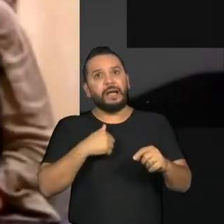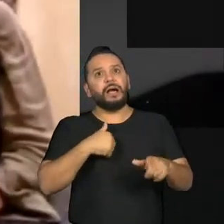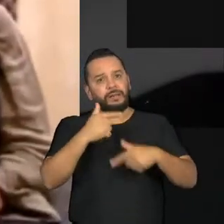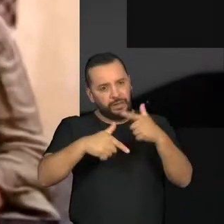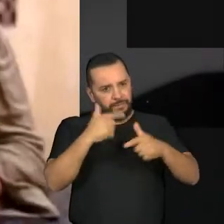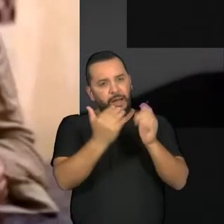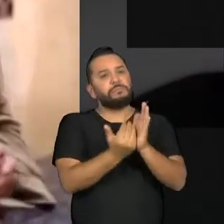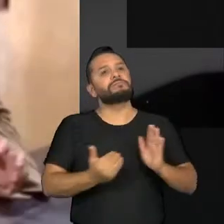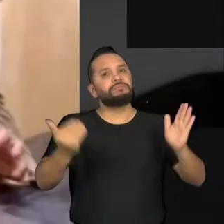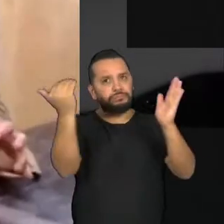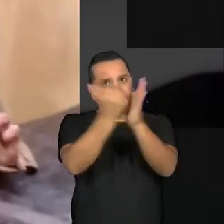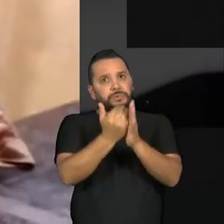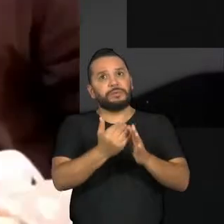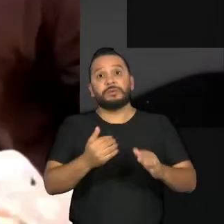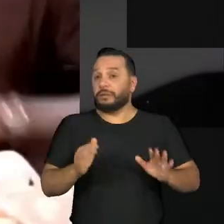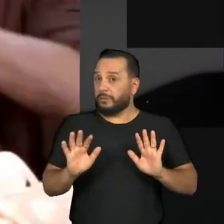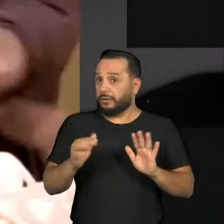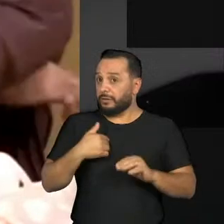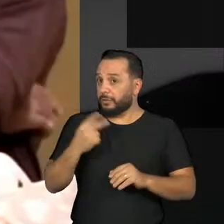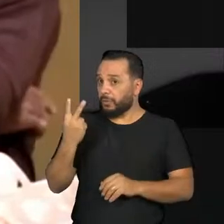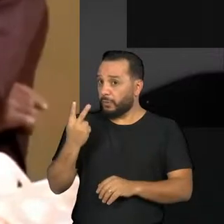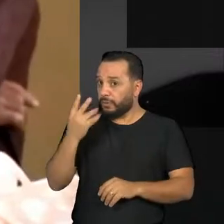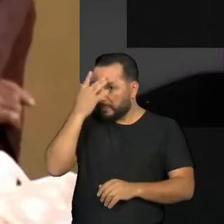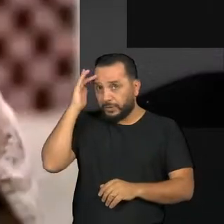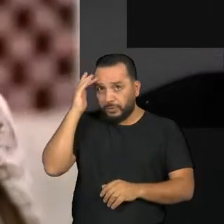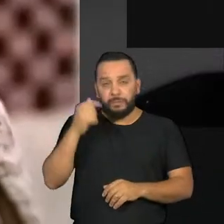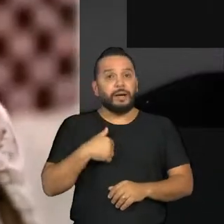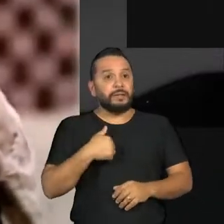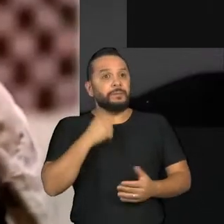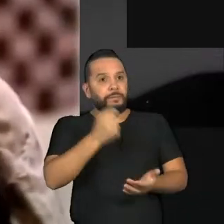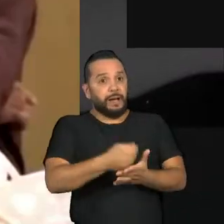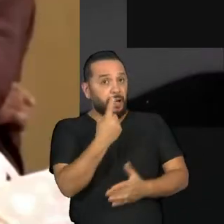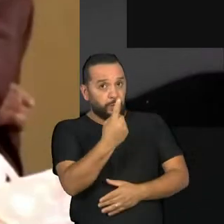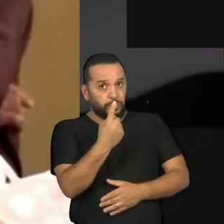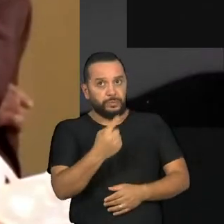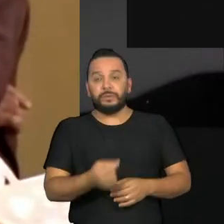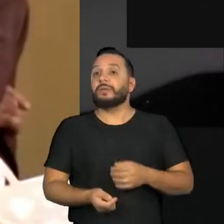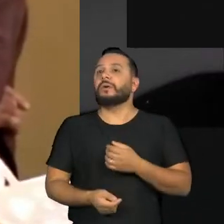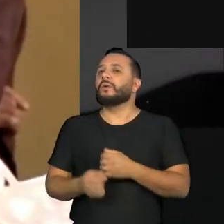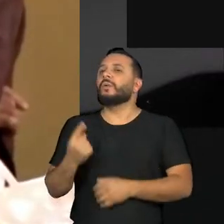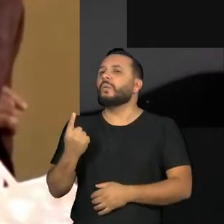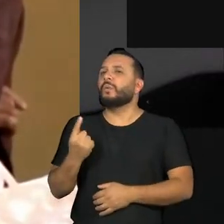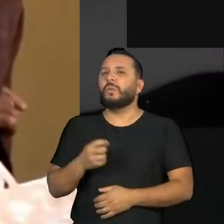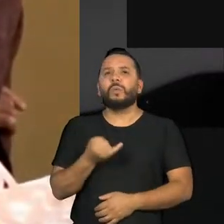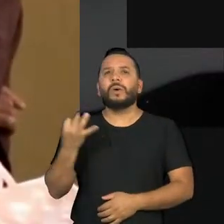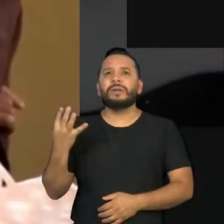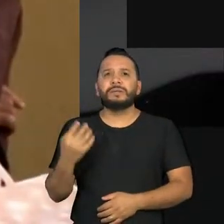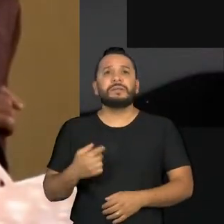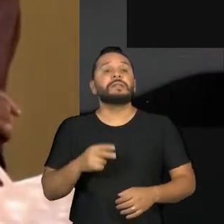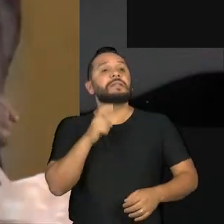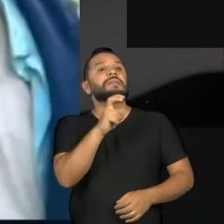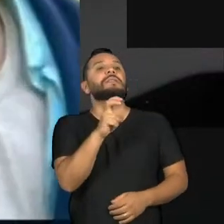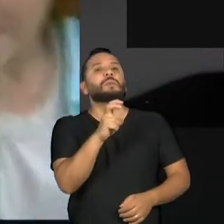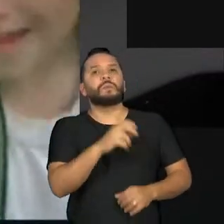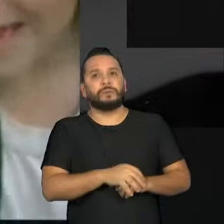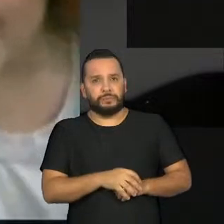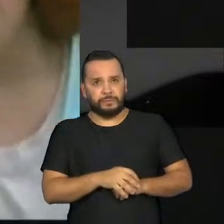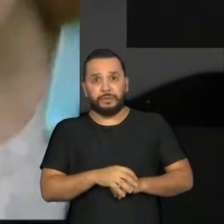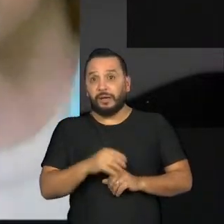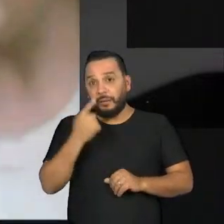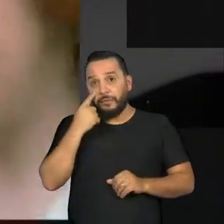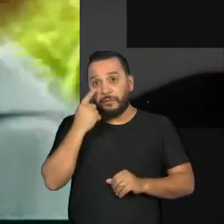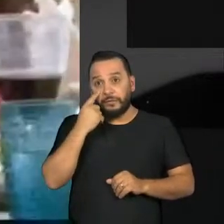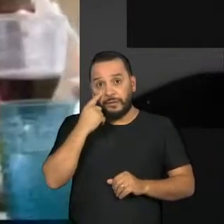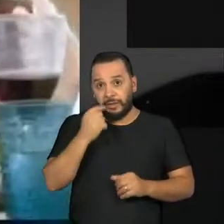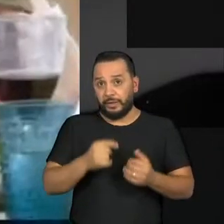muito. Serviço muito, tem que ter 2 ajudantes. Só se for pelo preço de um. Quanto é o preço de um? Quanto é? 5 tostões. Ai,